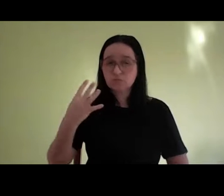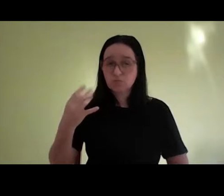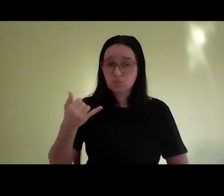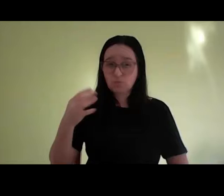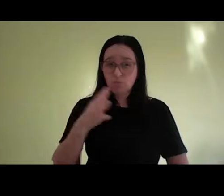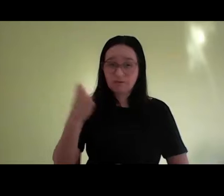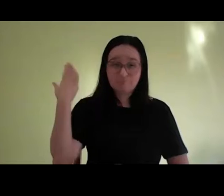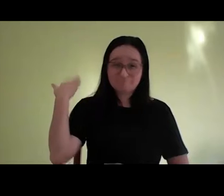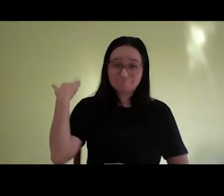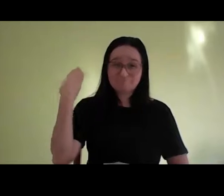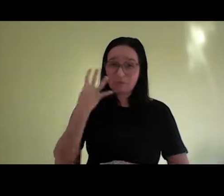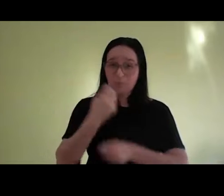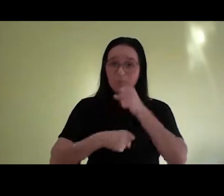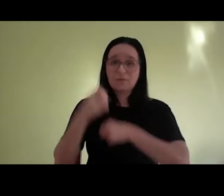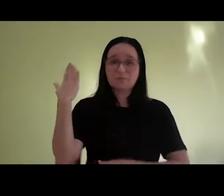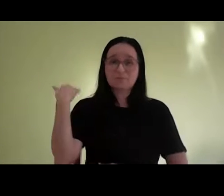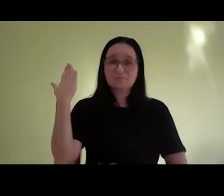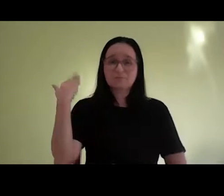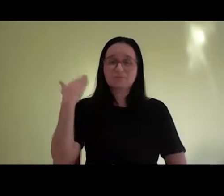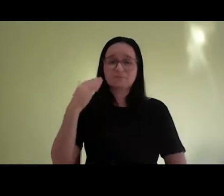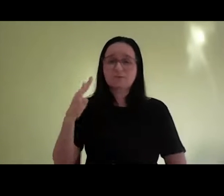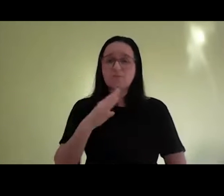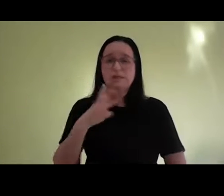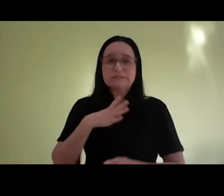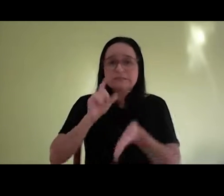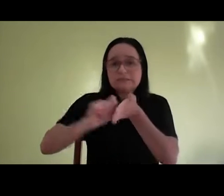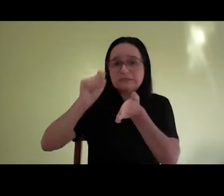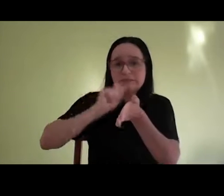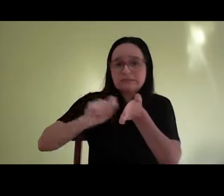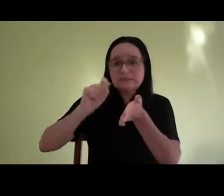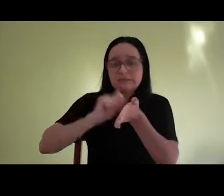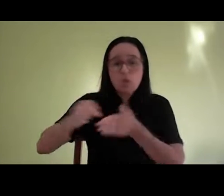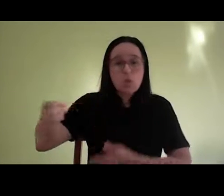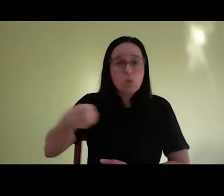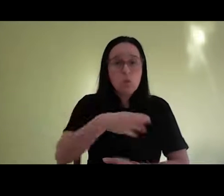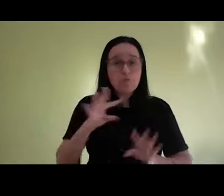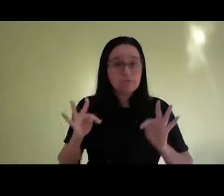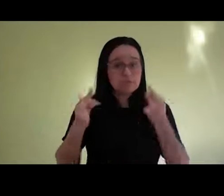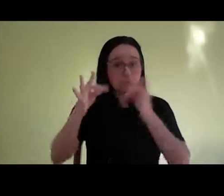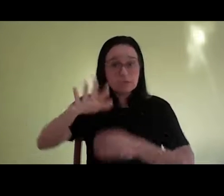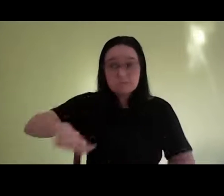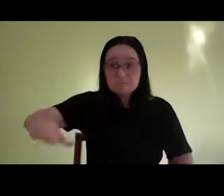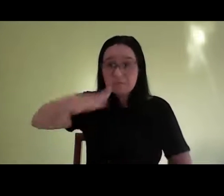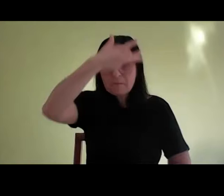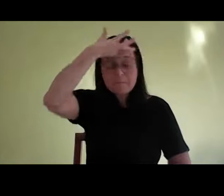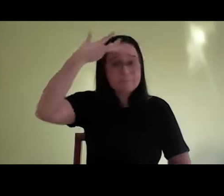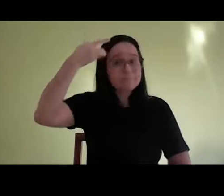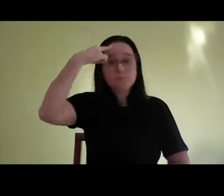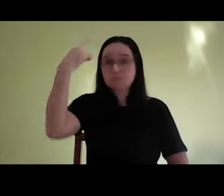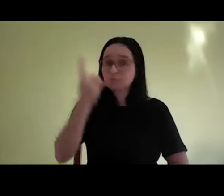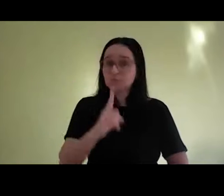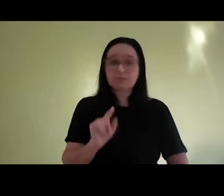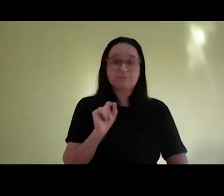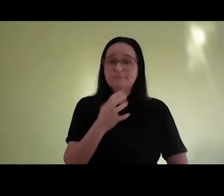anos, indo pra prancheta, aprendendo uma nova tecnologia que ninguém sabia do que se tratava,